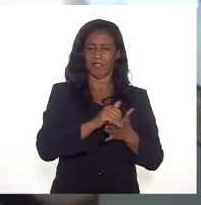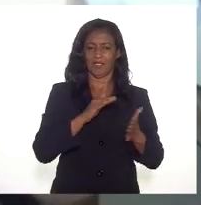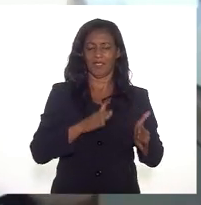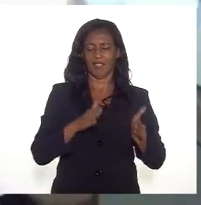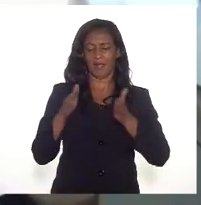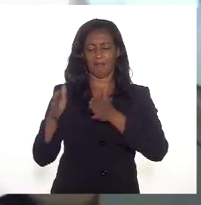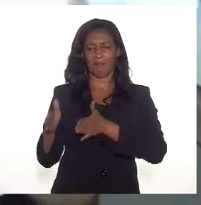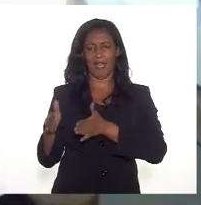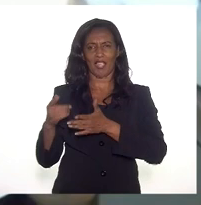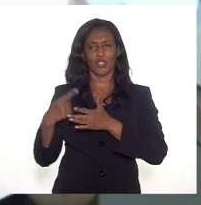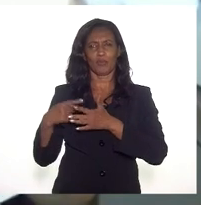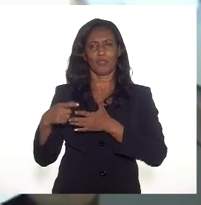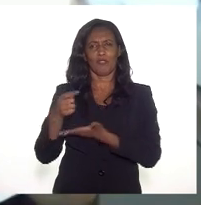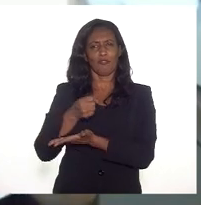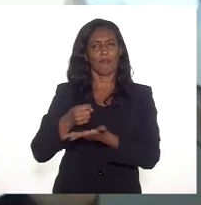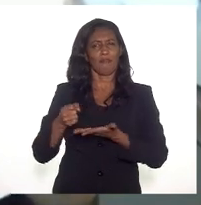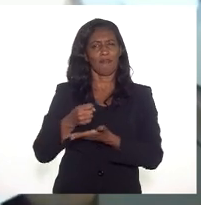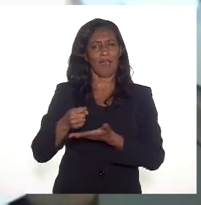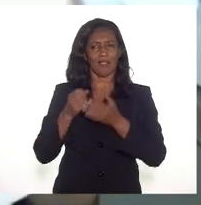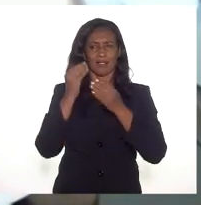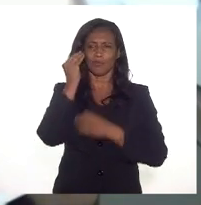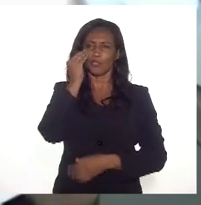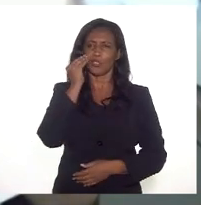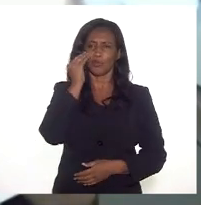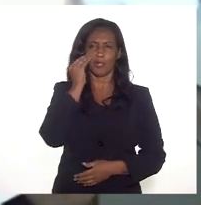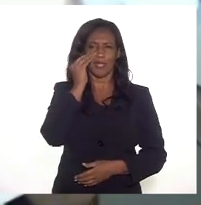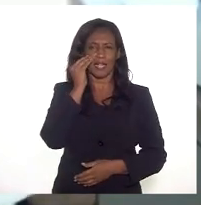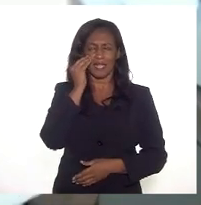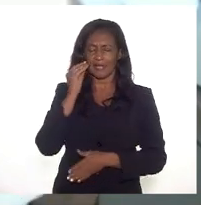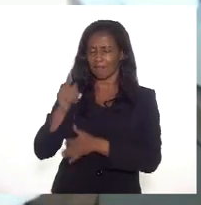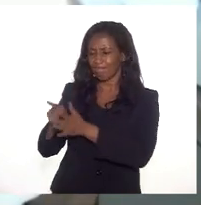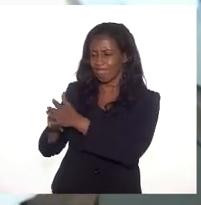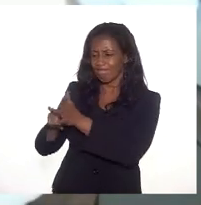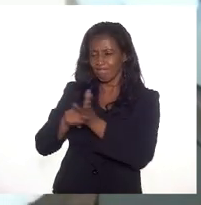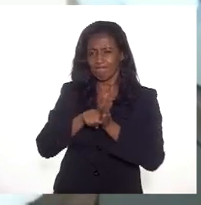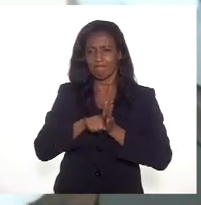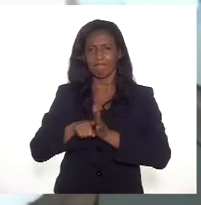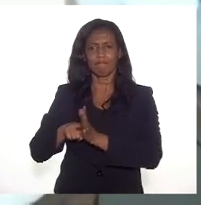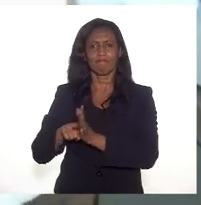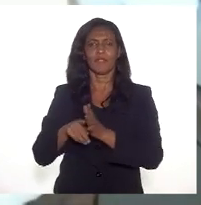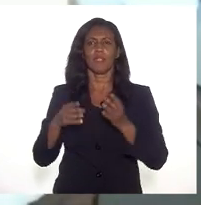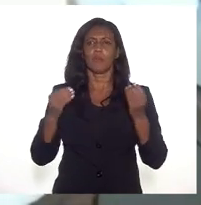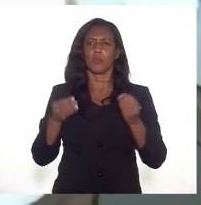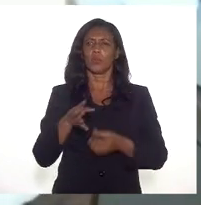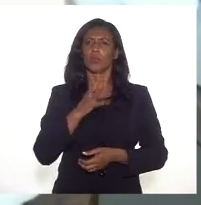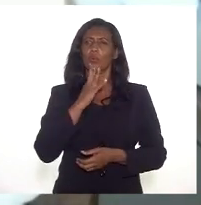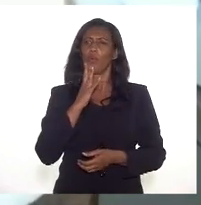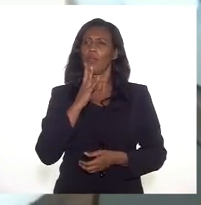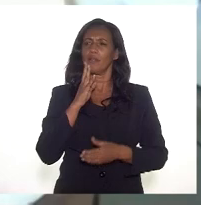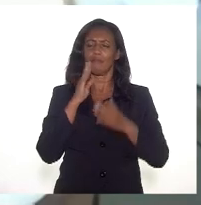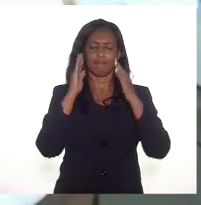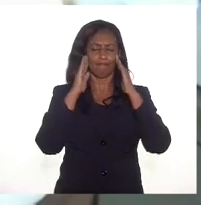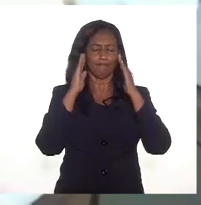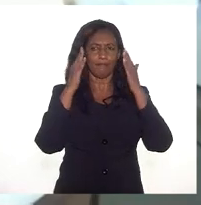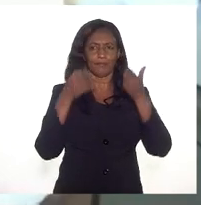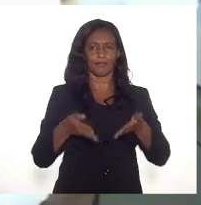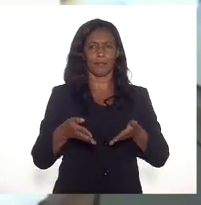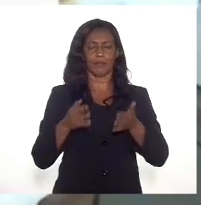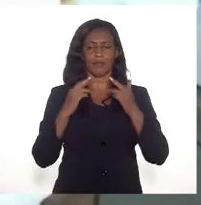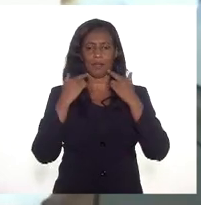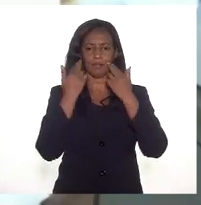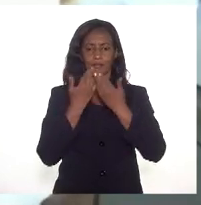porque foi base de muita experiência, de muita consulta e também de muito conhecimento direto pelas audiências